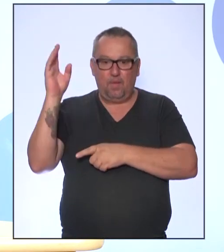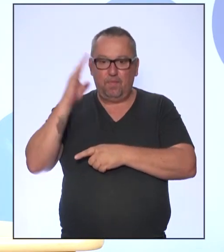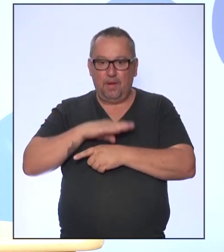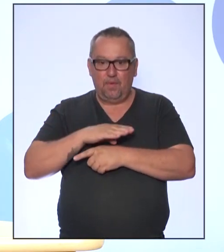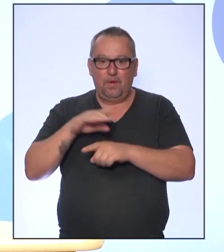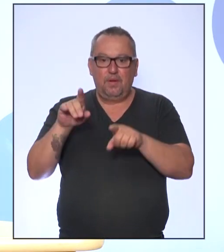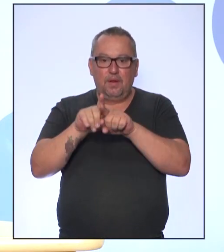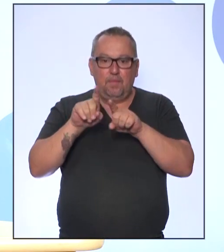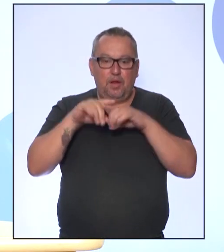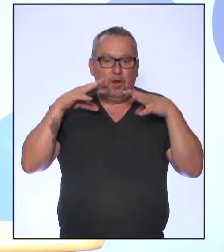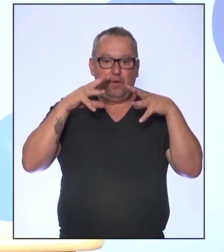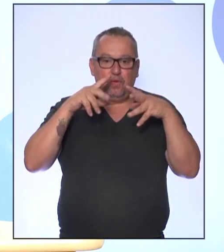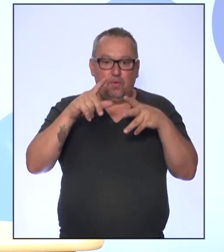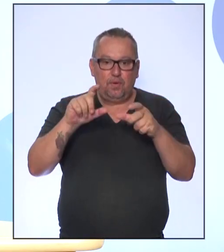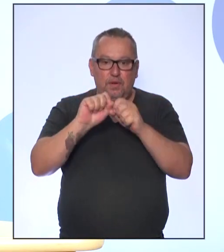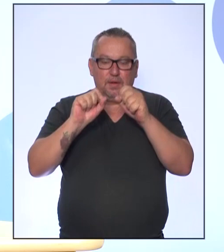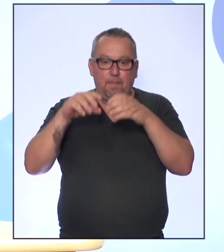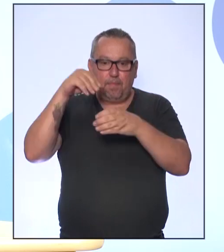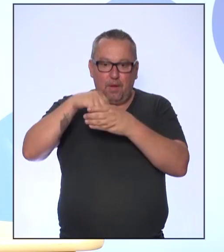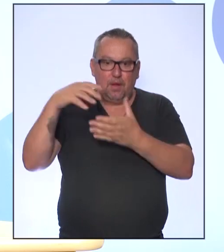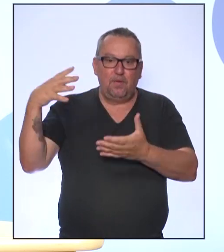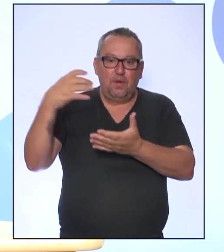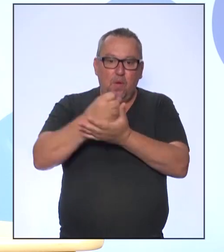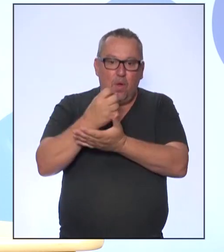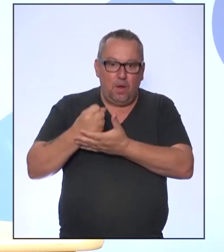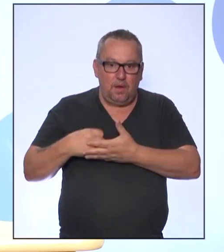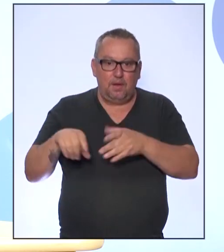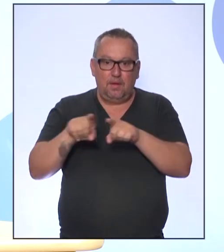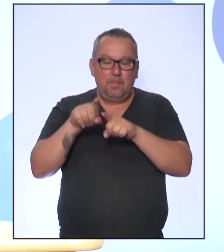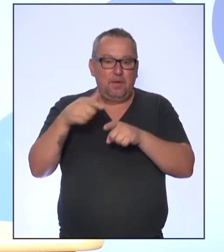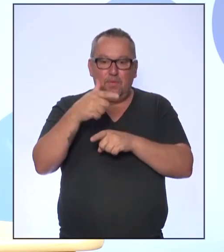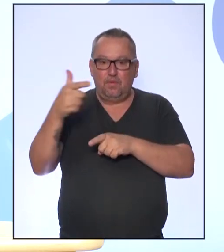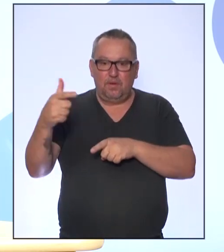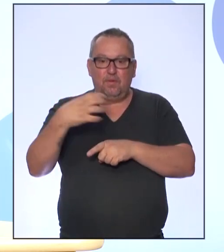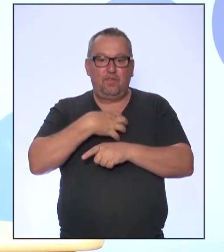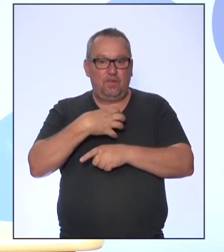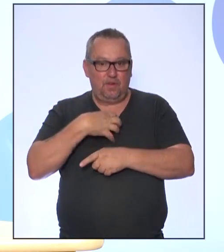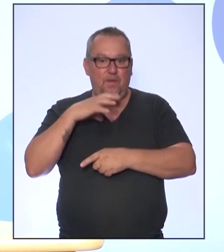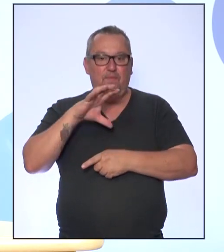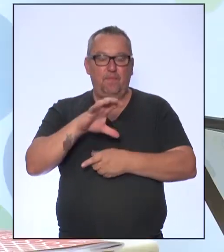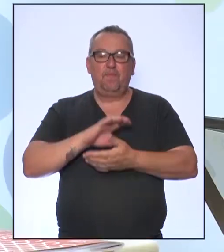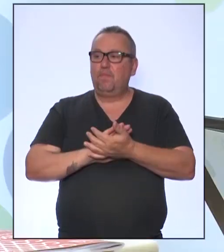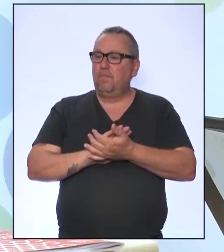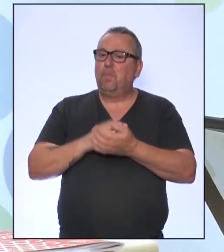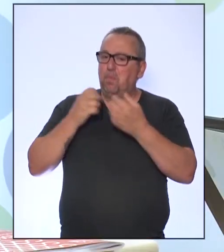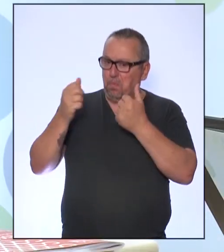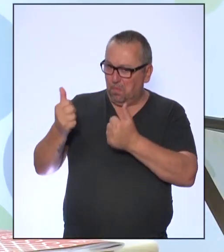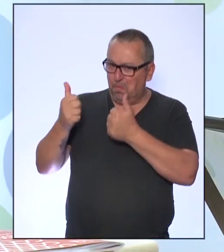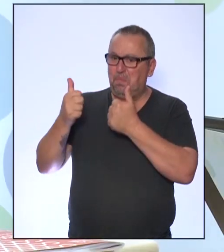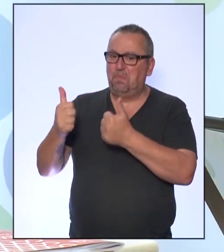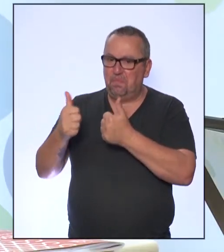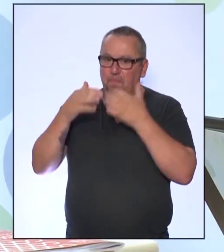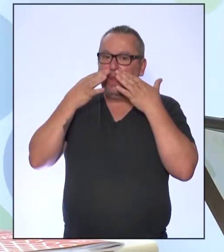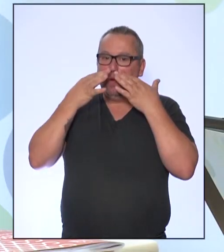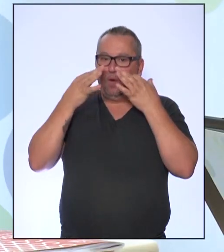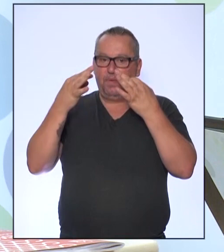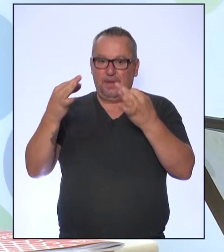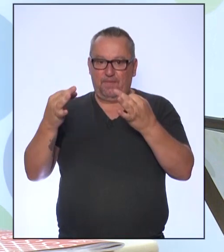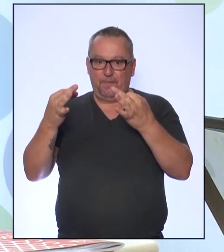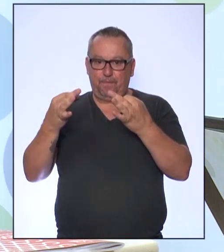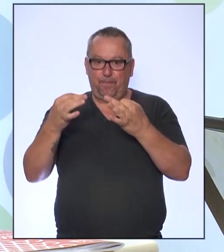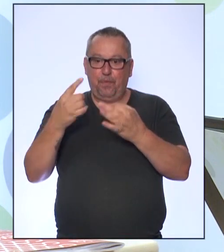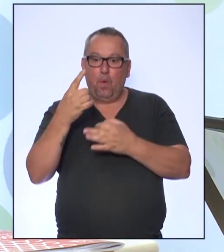Luiz Gustavo: tudo aquilo que você planta, você colhe. Num sentido geral, foi isso. Muito bem. Então, observem, gente.